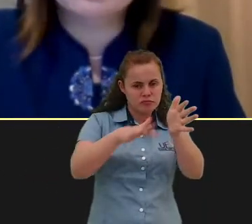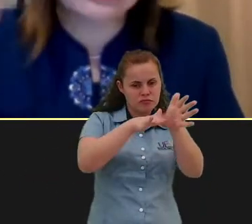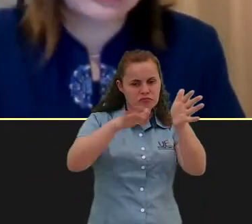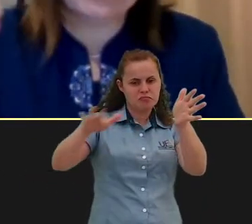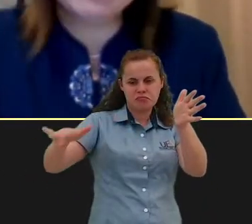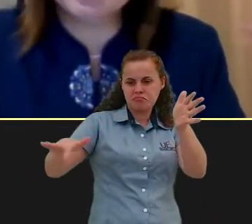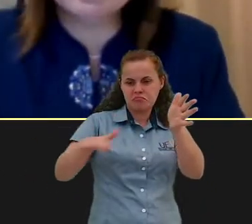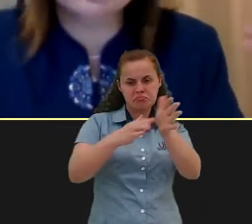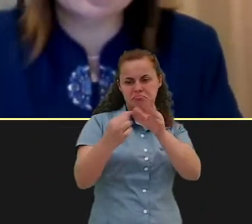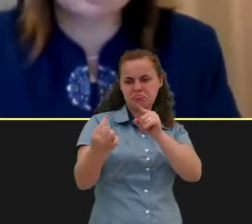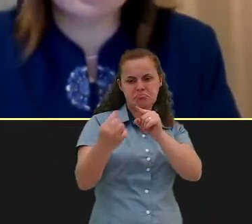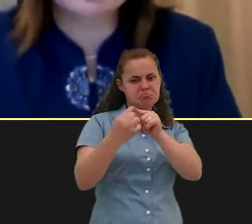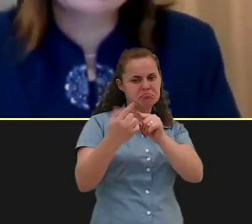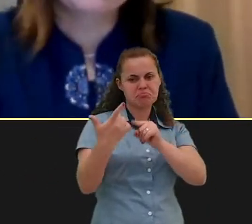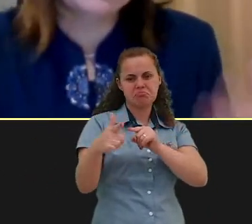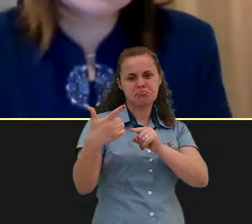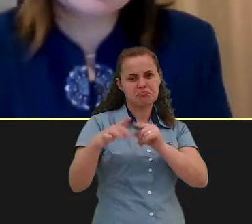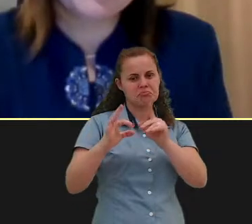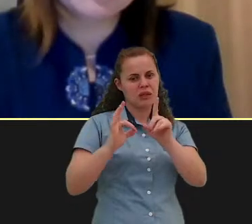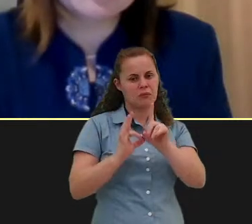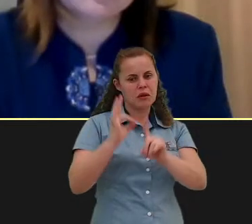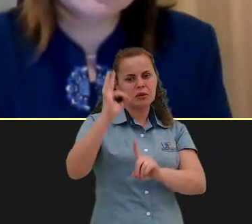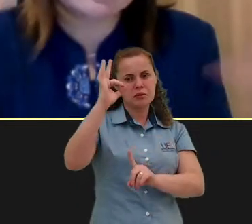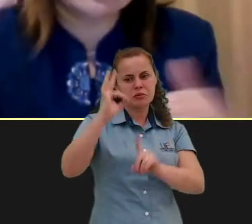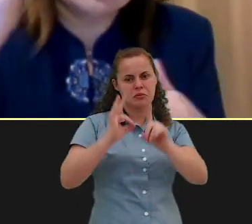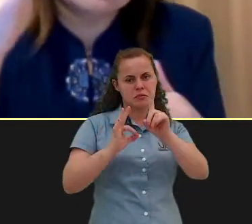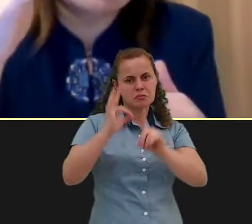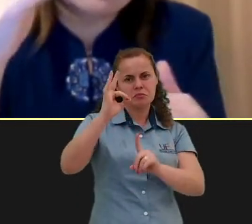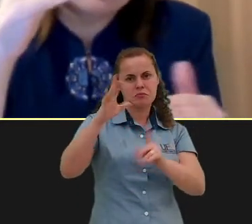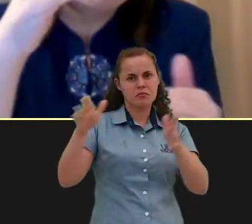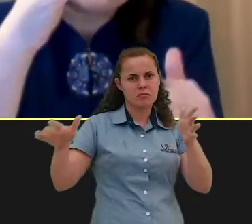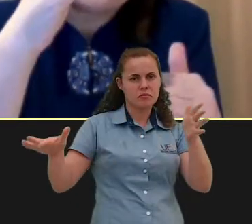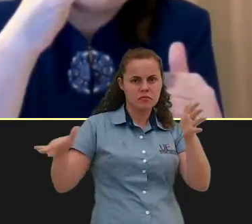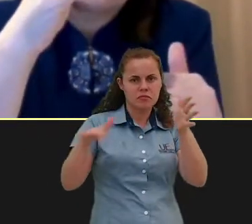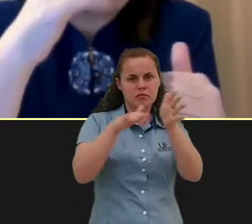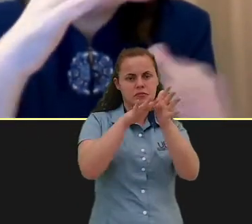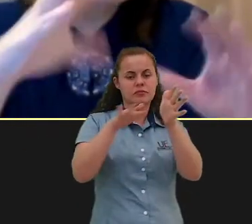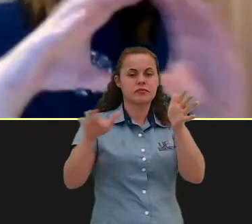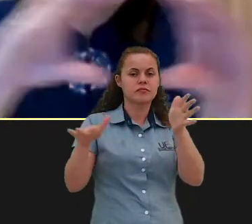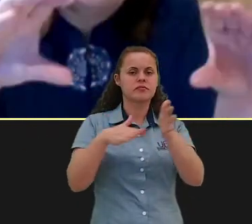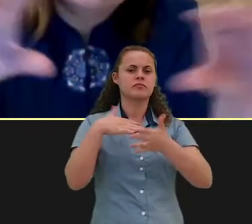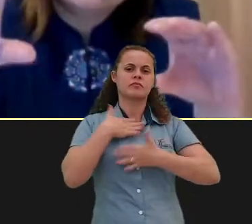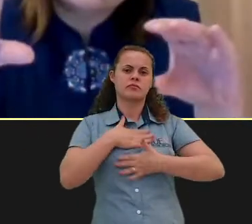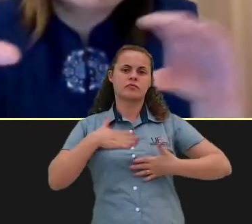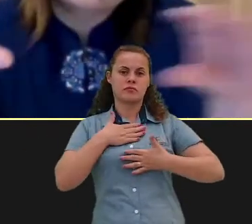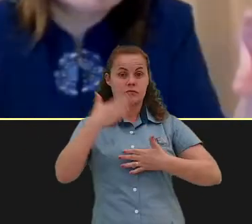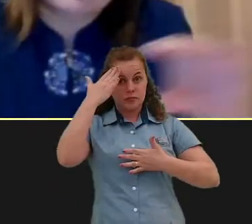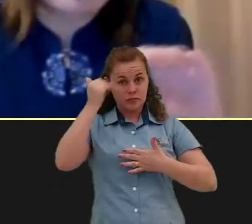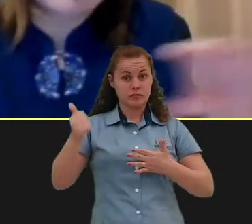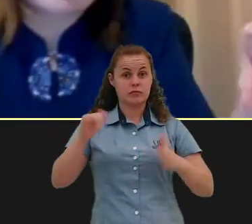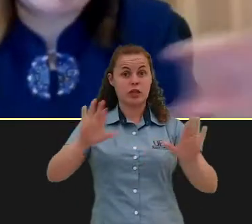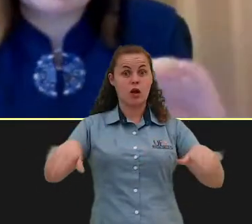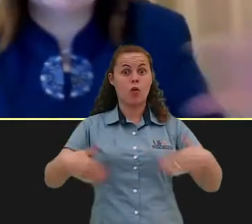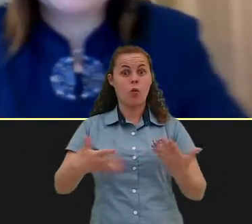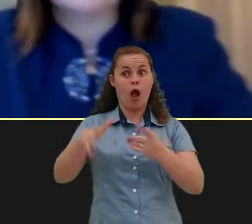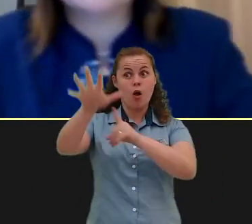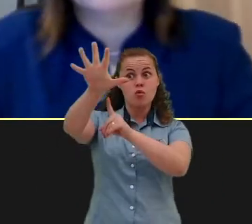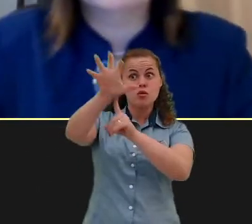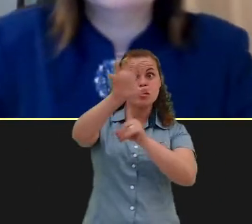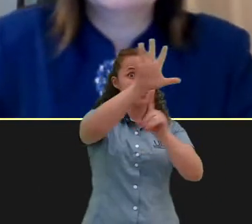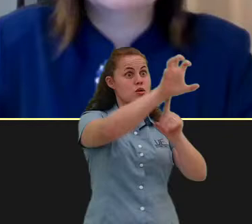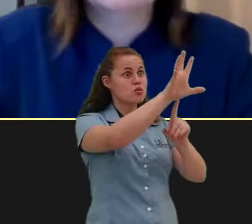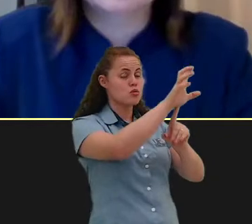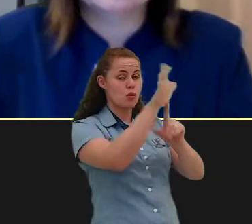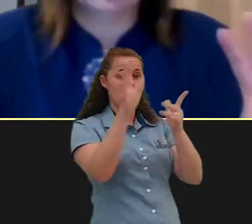meta, tá lá medindo o sensor. Por exemplo, eu poderia gostar de saber quais grupos de sensores têm comportamento